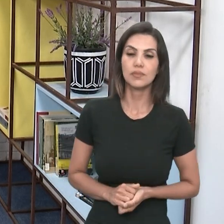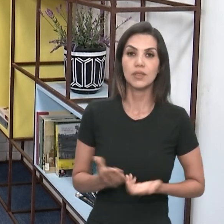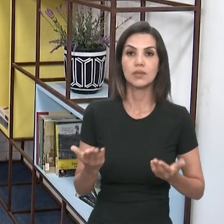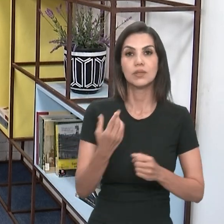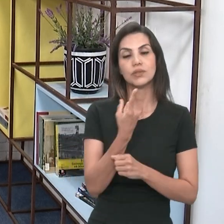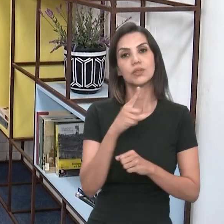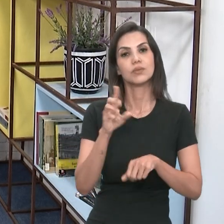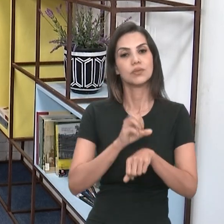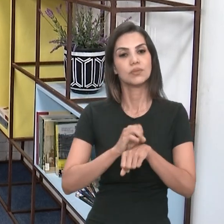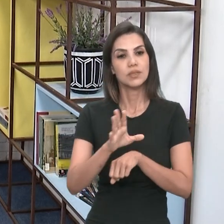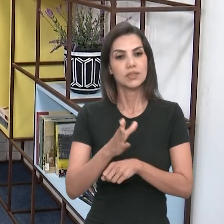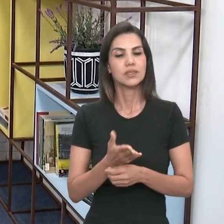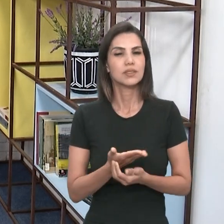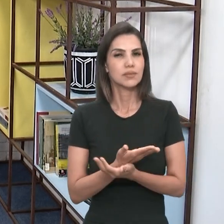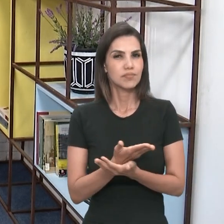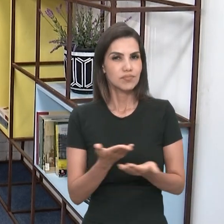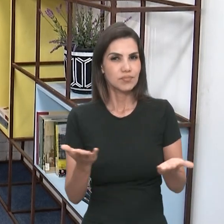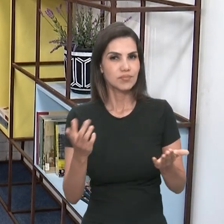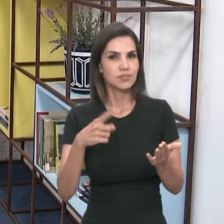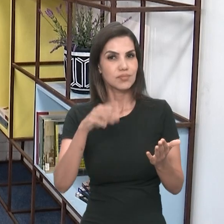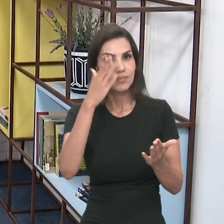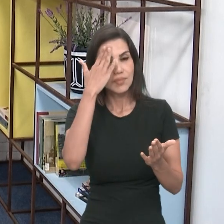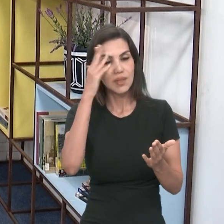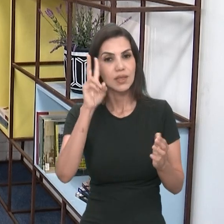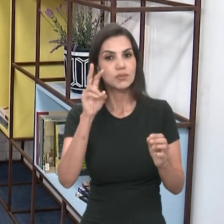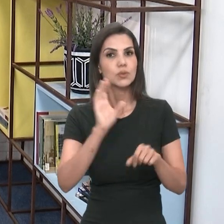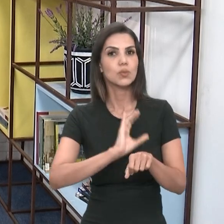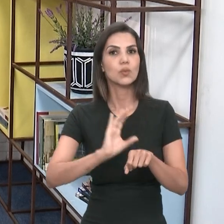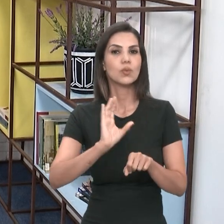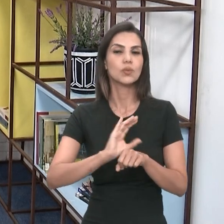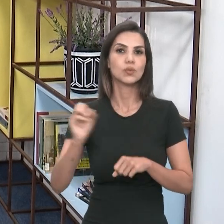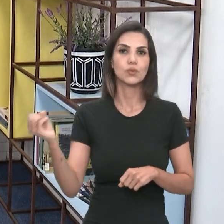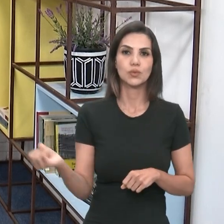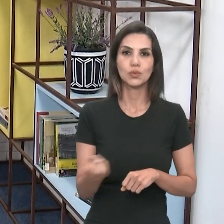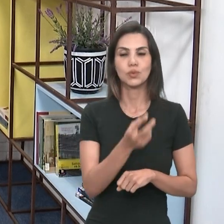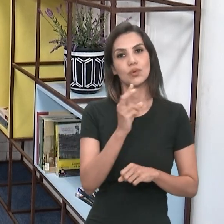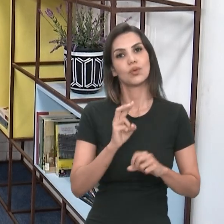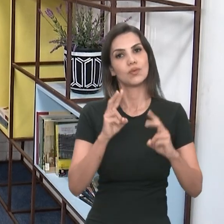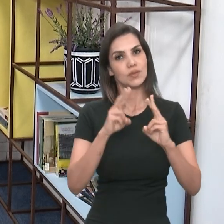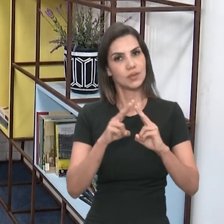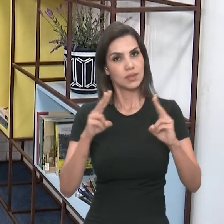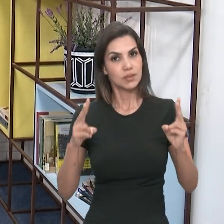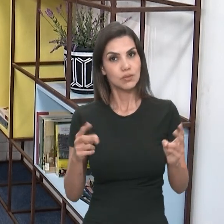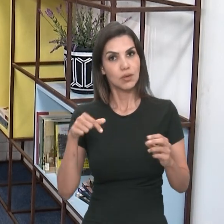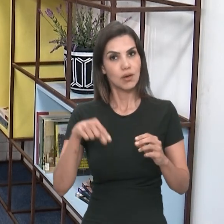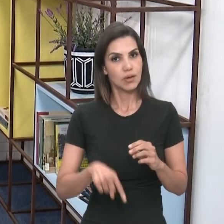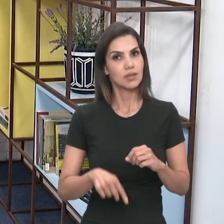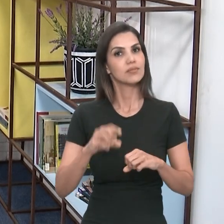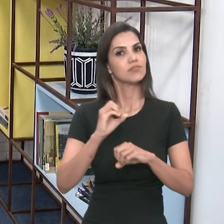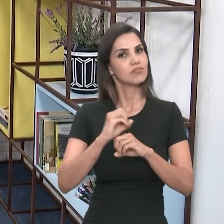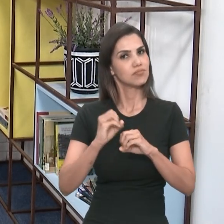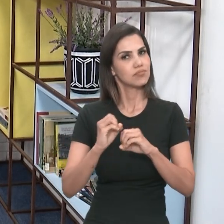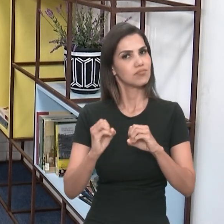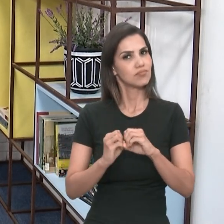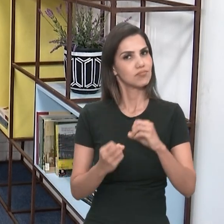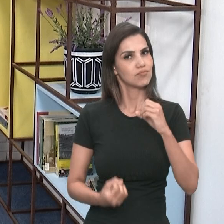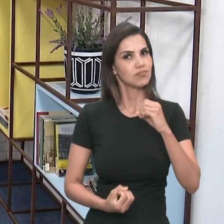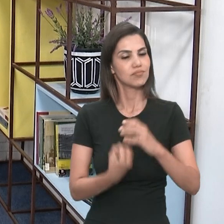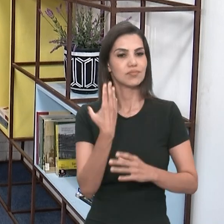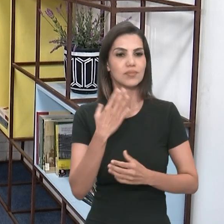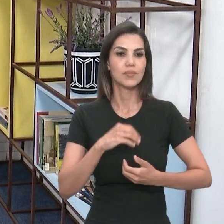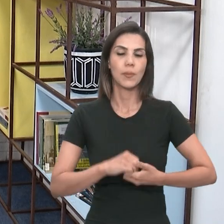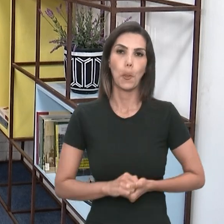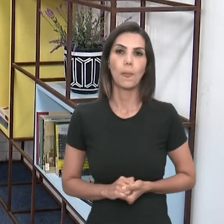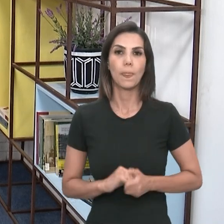de hoje, eu te falo sobre um curso novo que está rolando, que é online, e a UFG lançou, de especialização